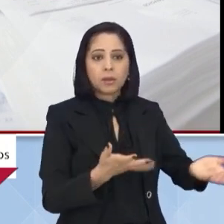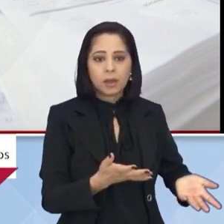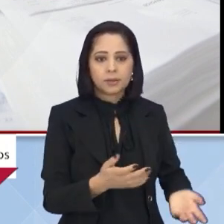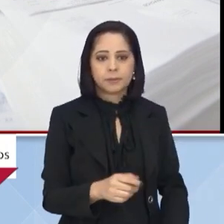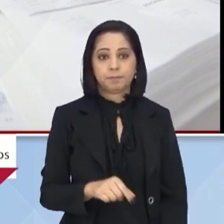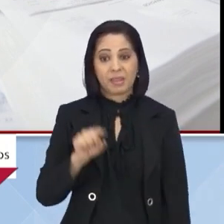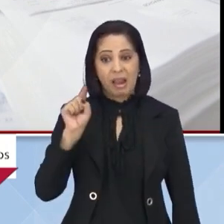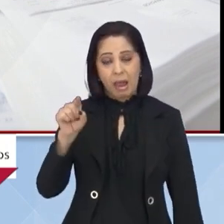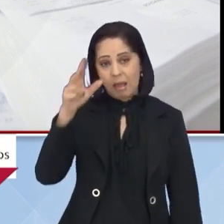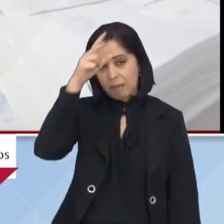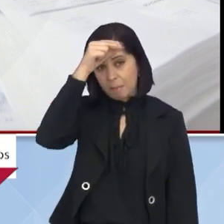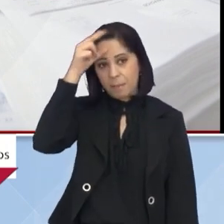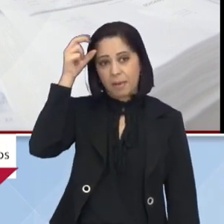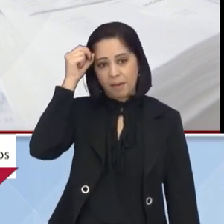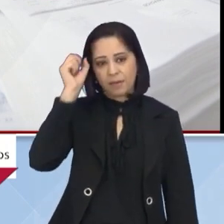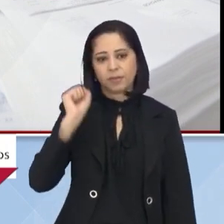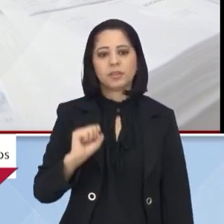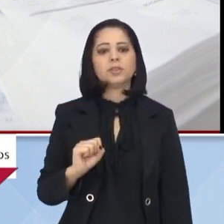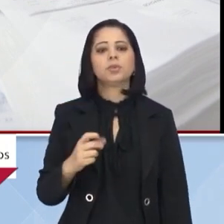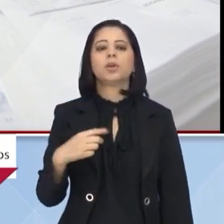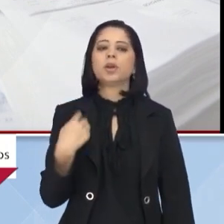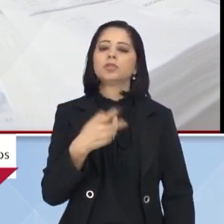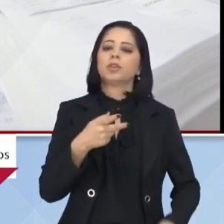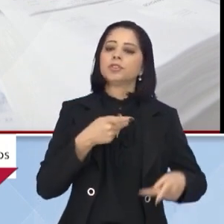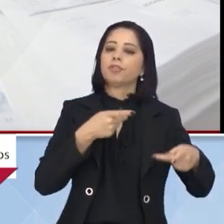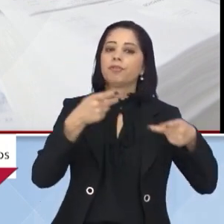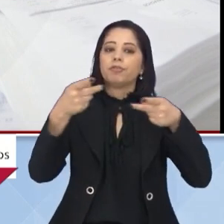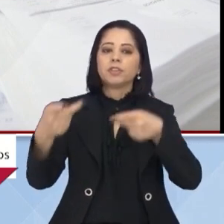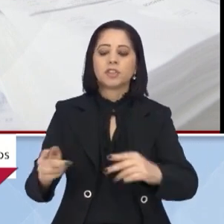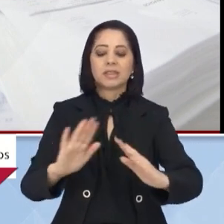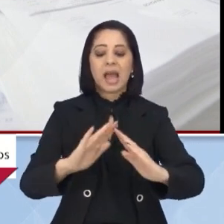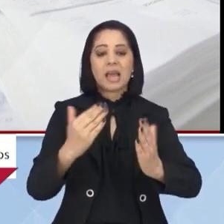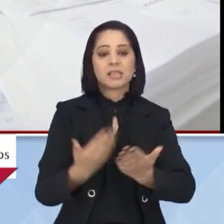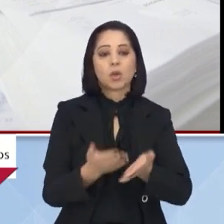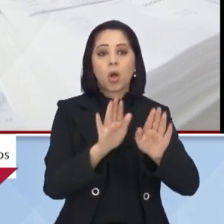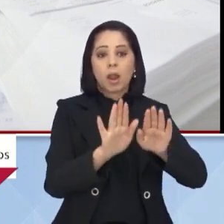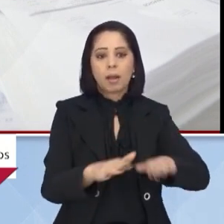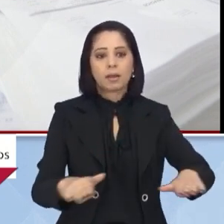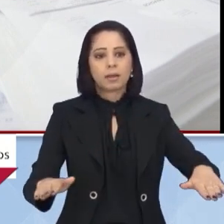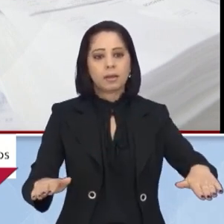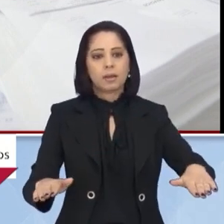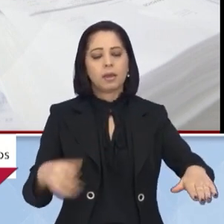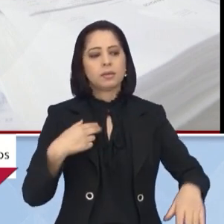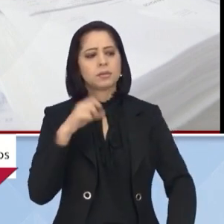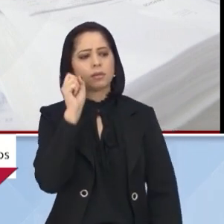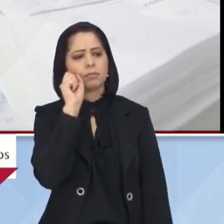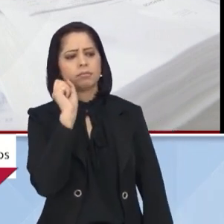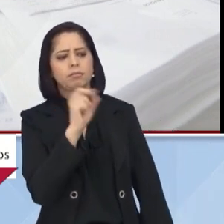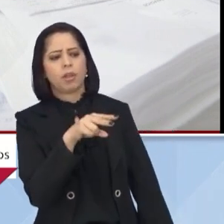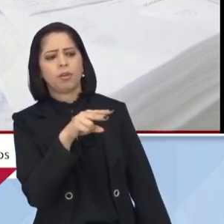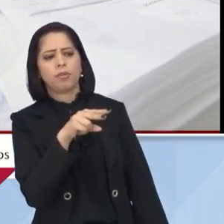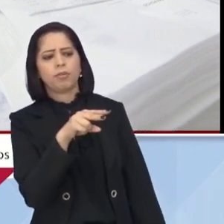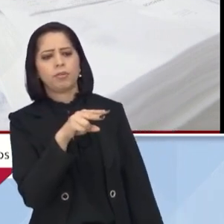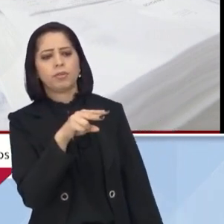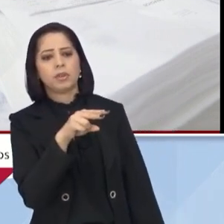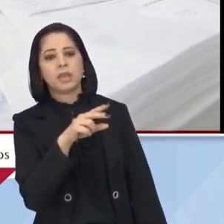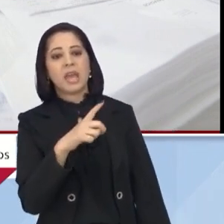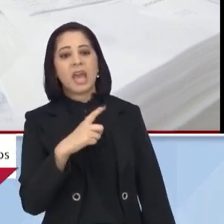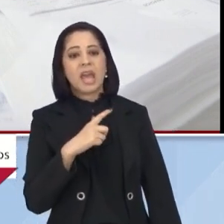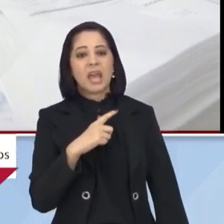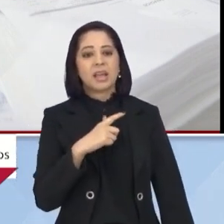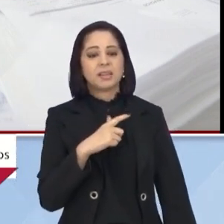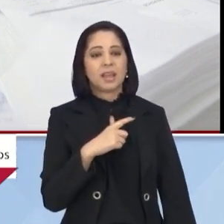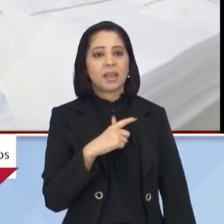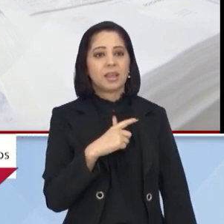prefeitura nós fizemos visitas em creches subvencionadas e nós nos deparamos com versário onde haviam